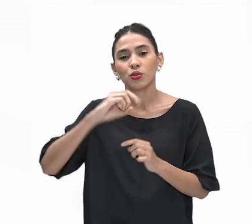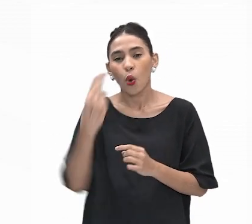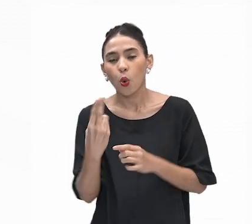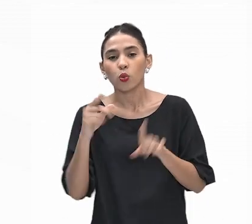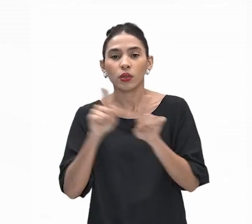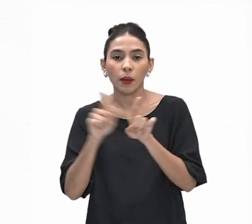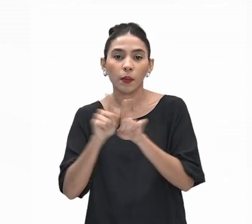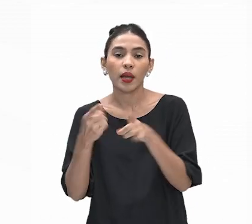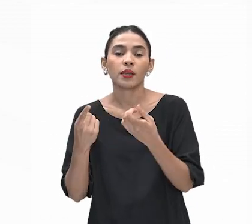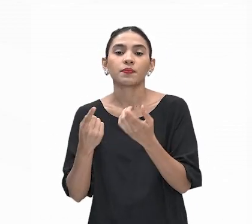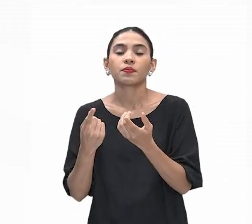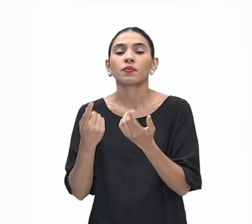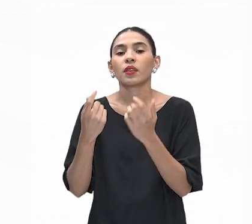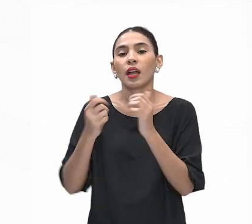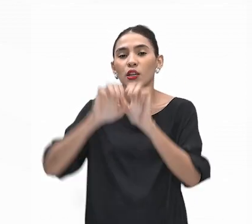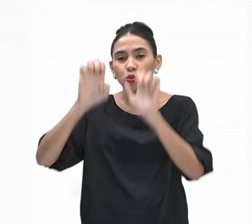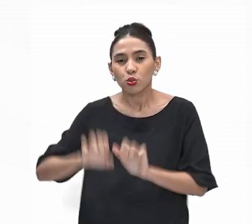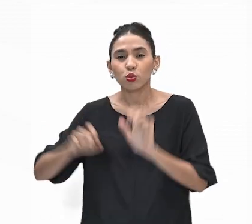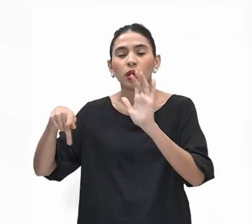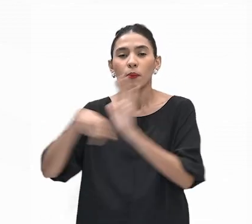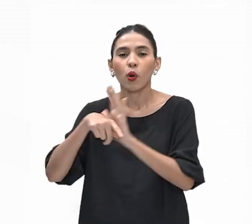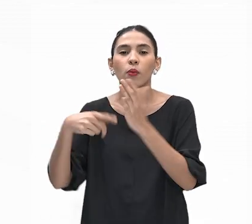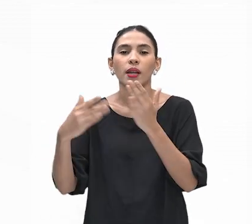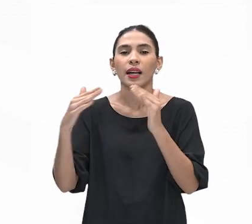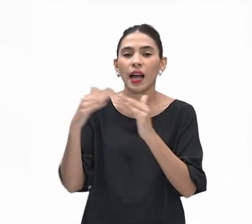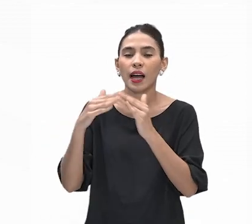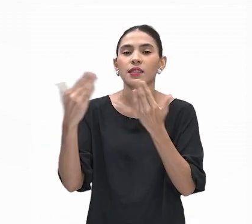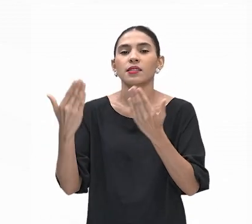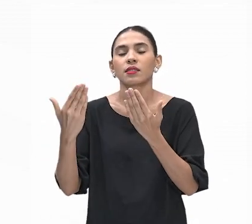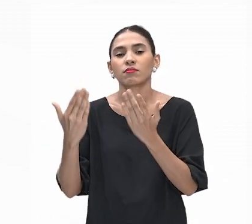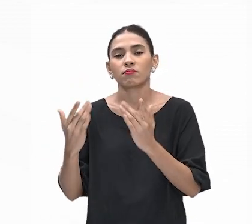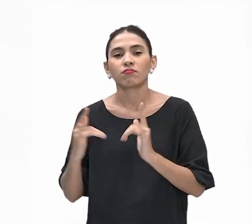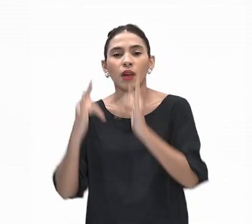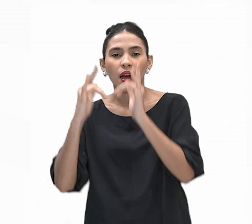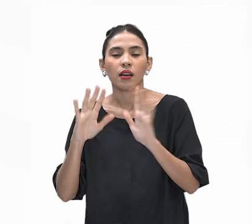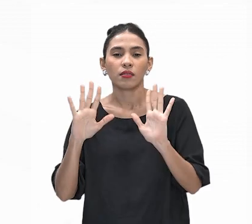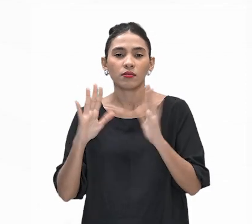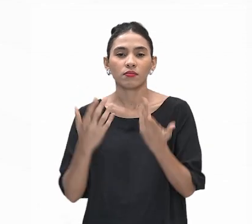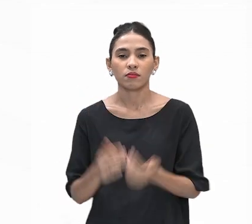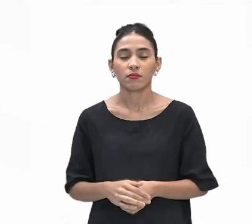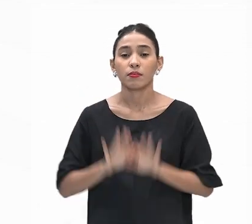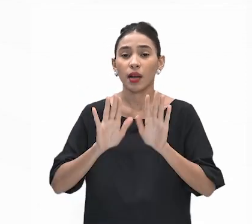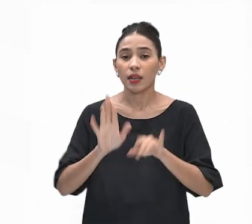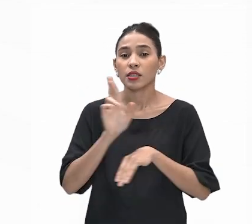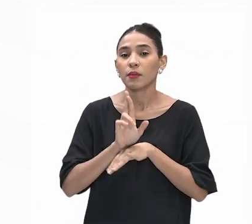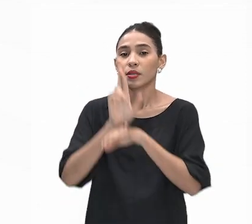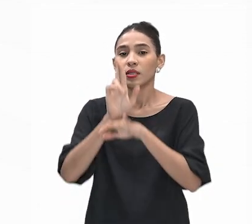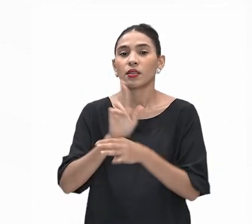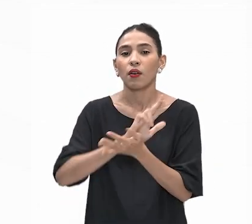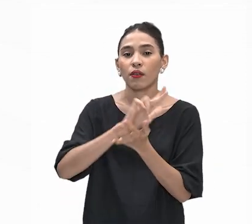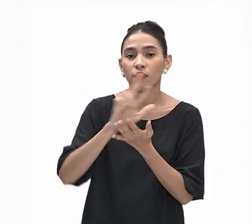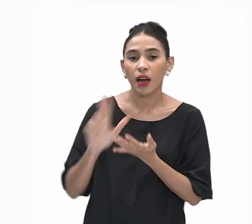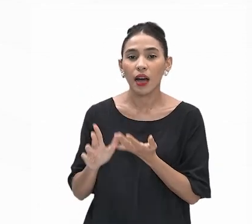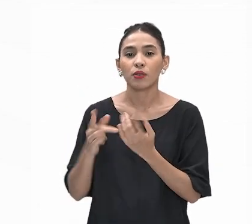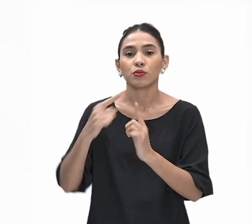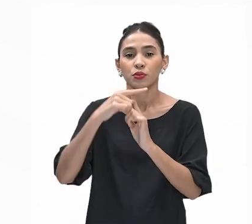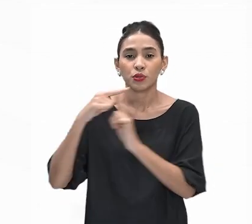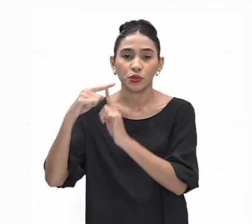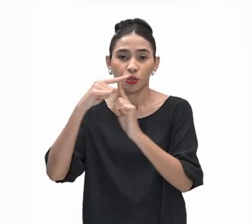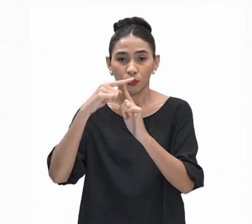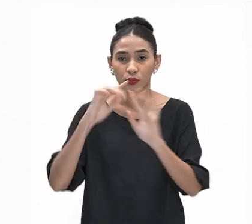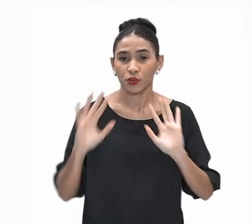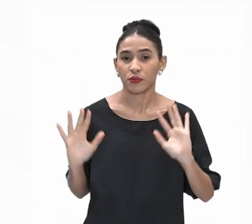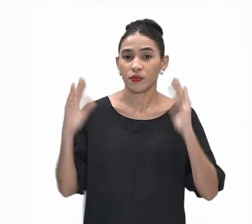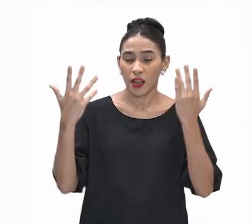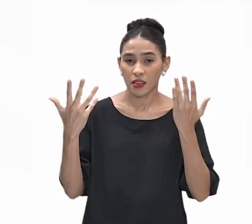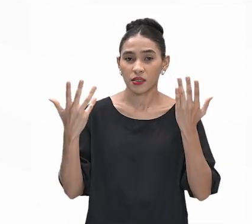ou seja, ao espaço no qual podem ser representados vários tipos de espetáculos.